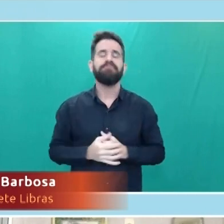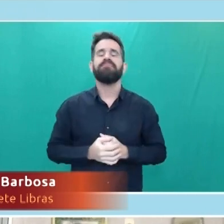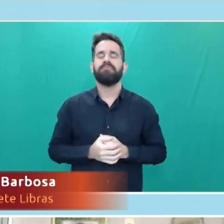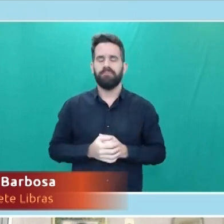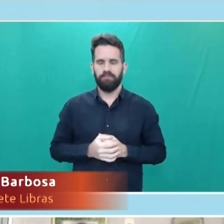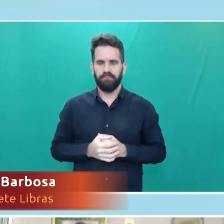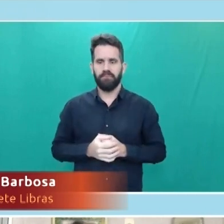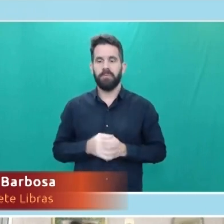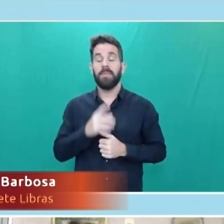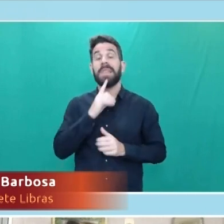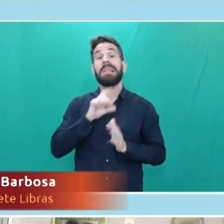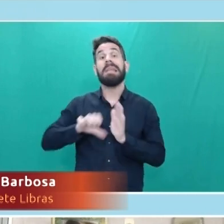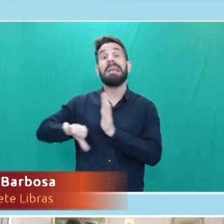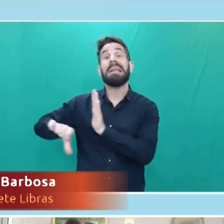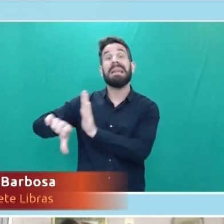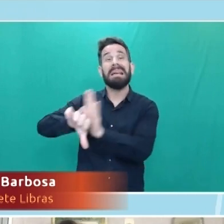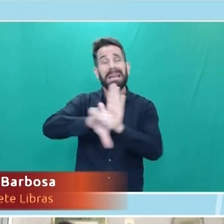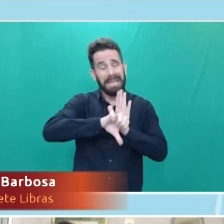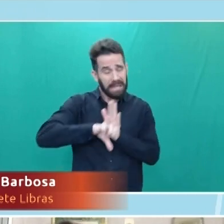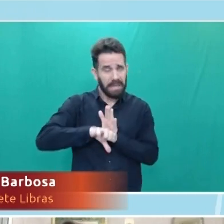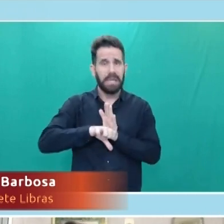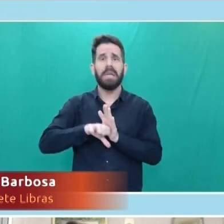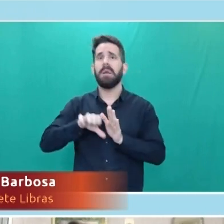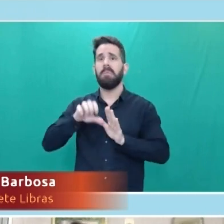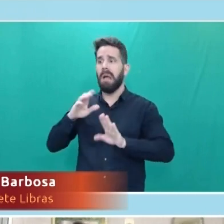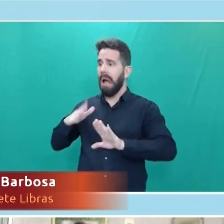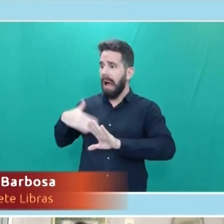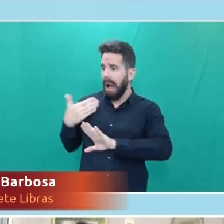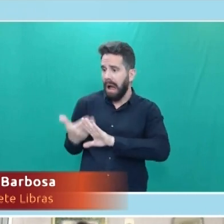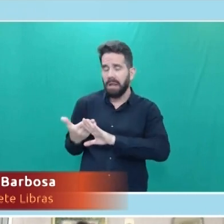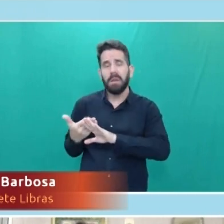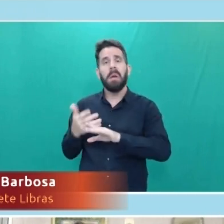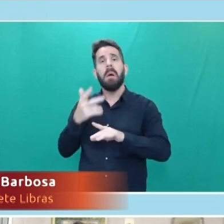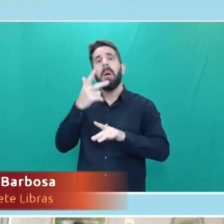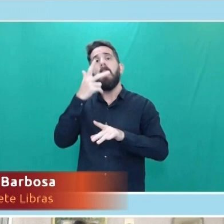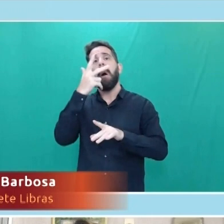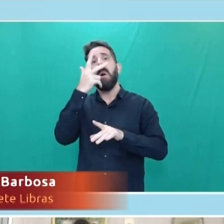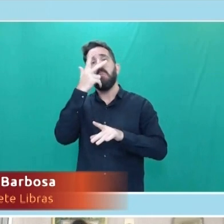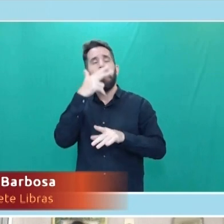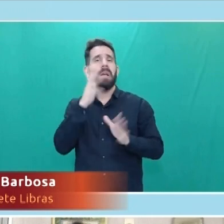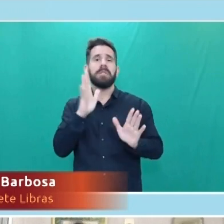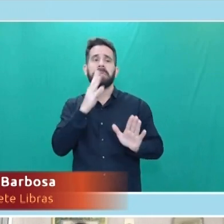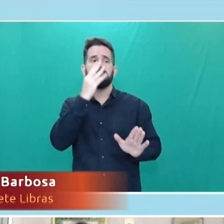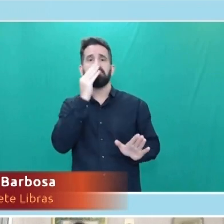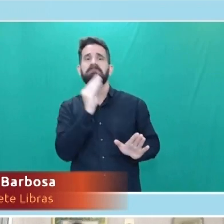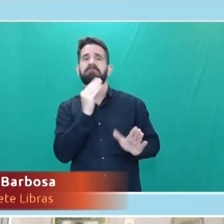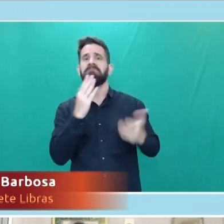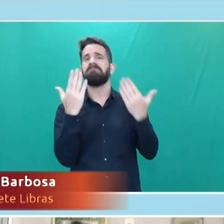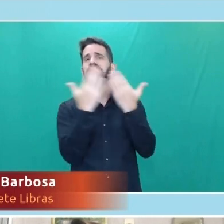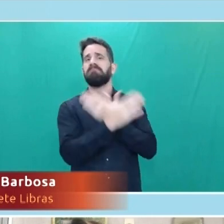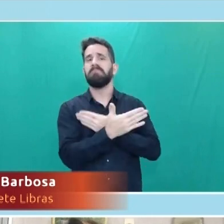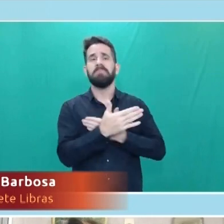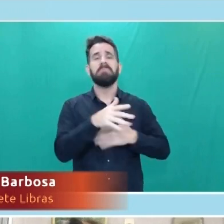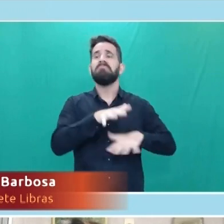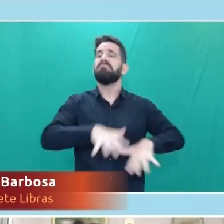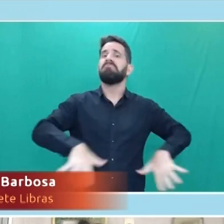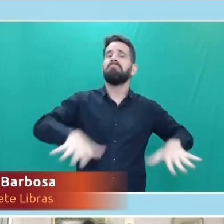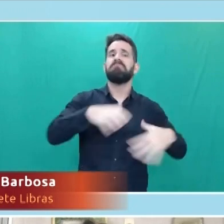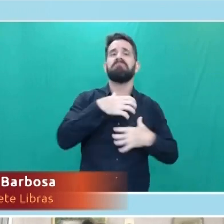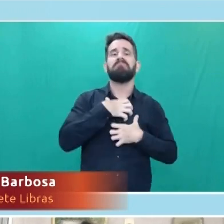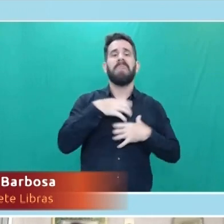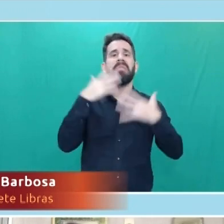crimes têm sido tratados até então com muita invisibilidade. Há uma certa naturalidade